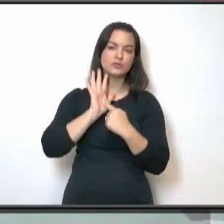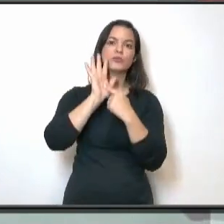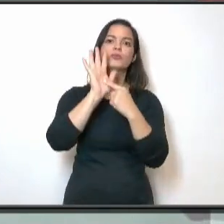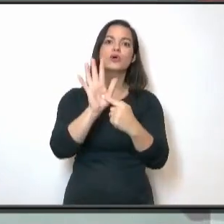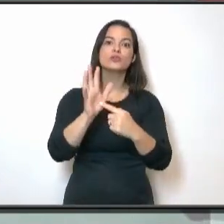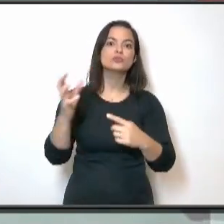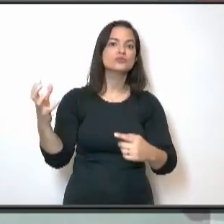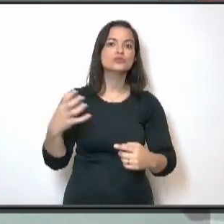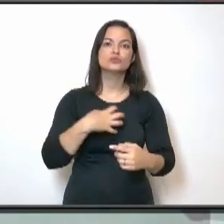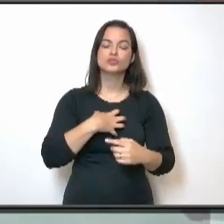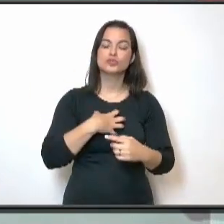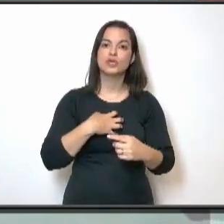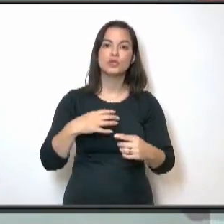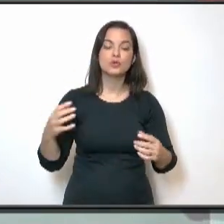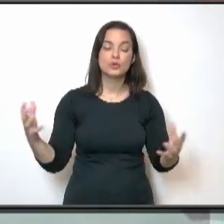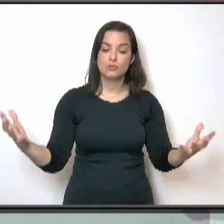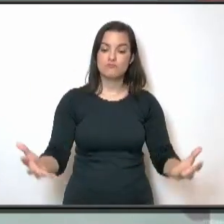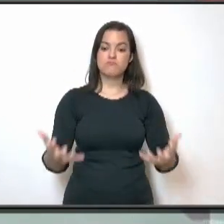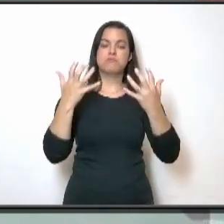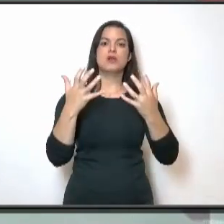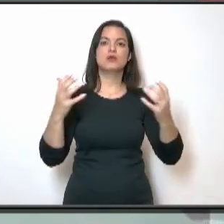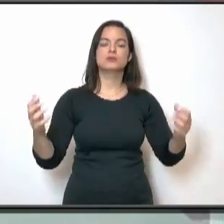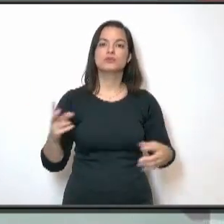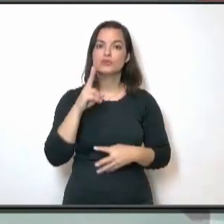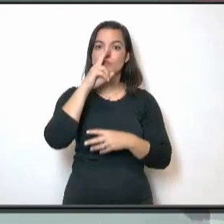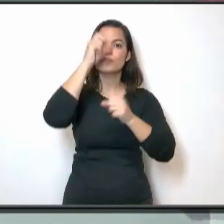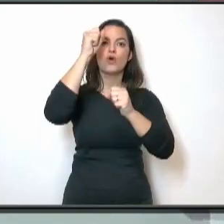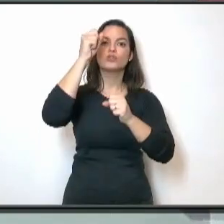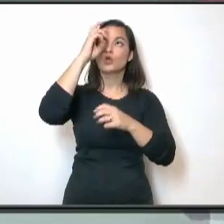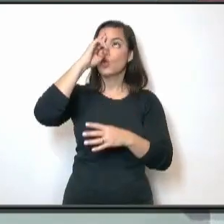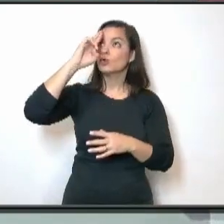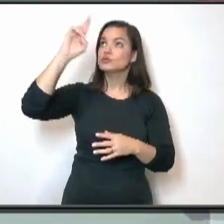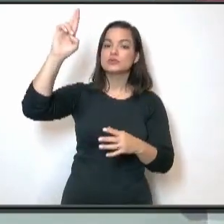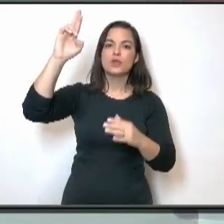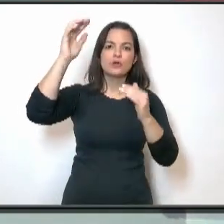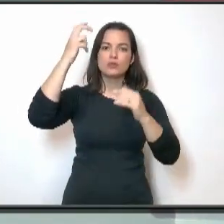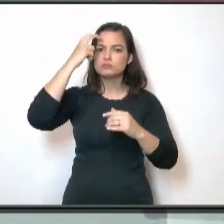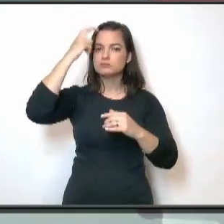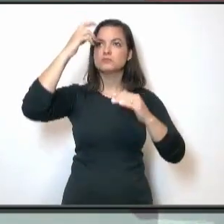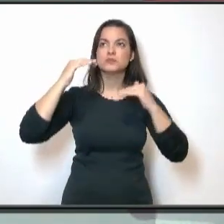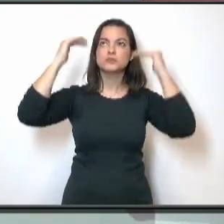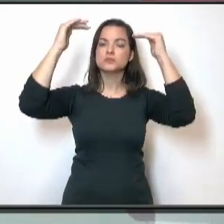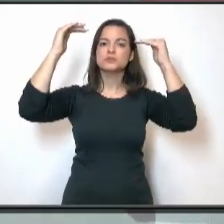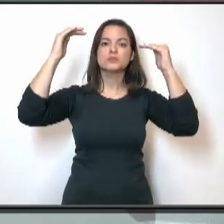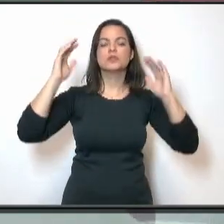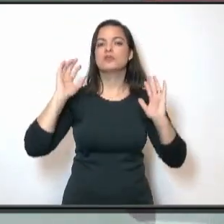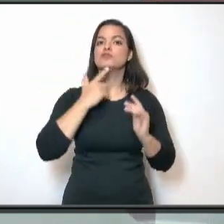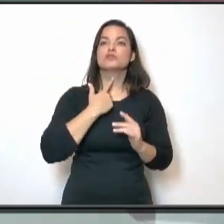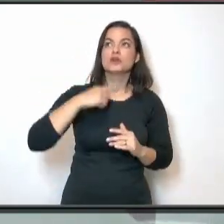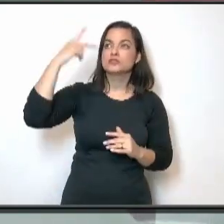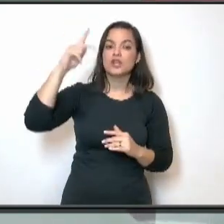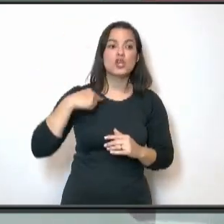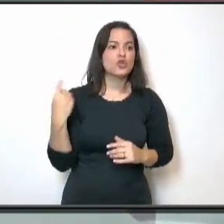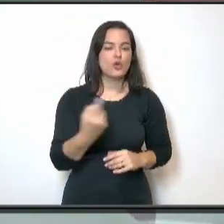tremendo. Acontece pela soberania do Senhor. Nós não podemos produzir avivamentos. E isso é